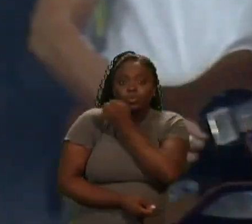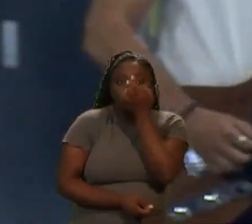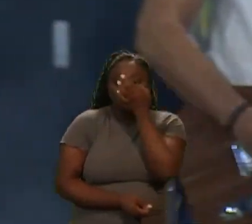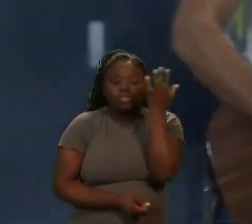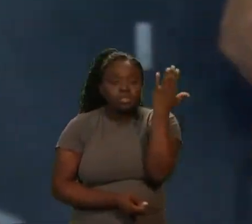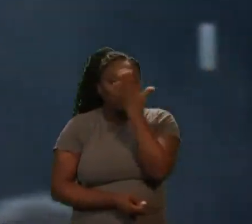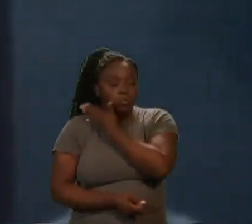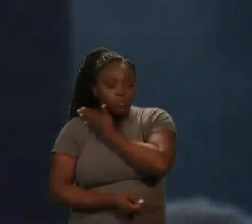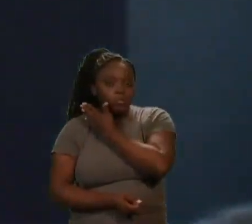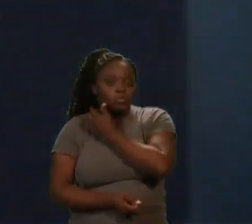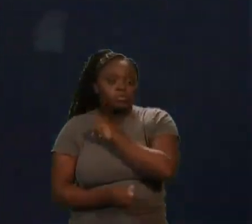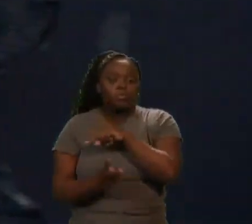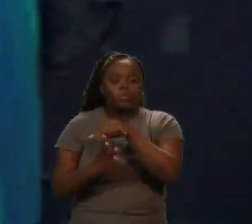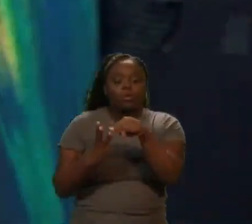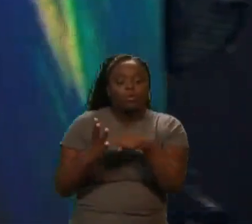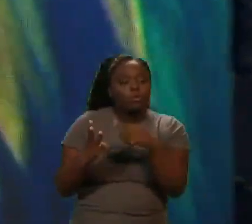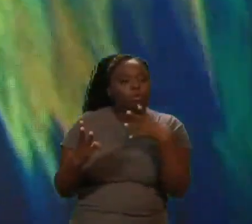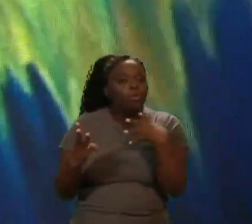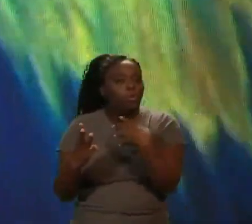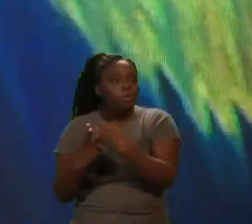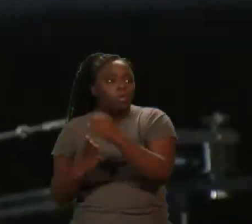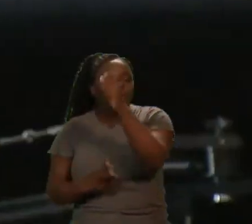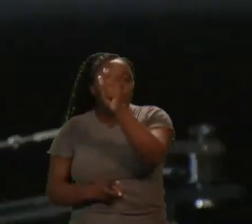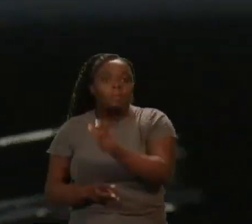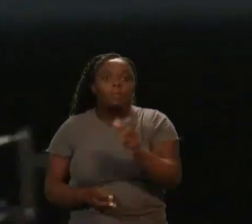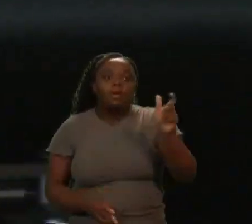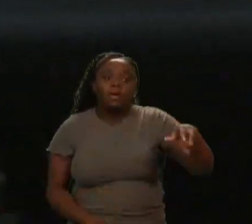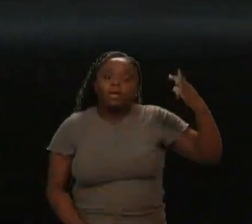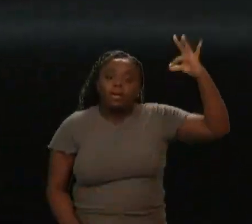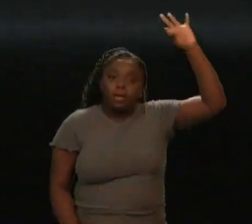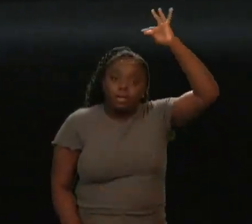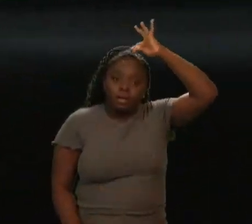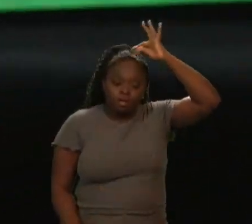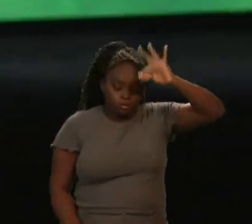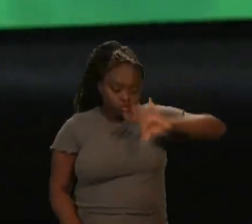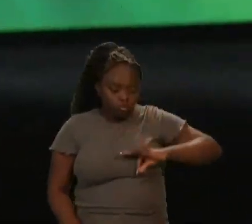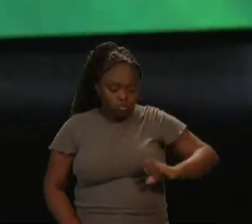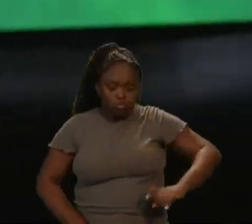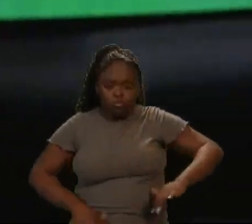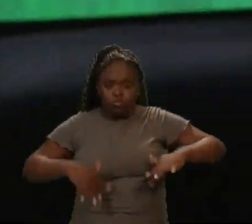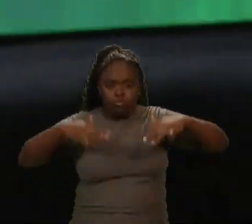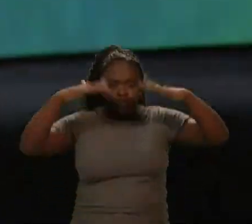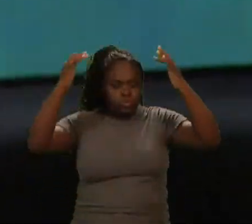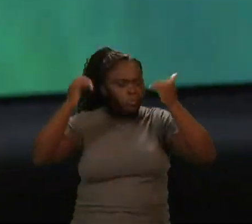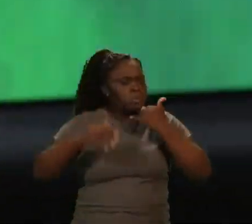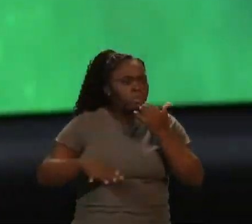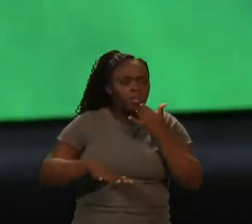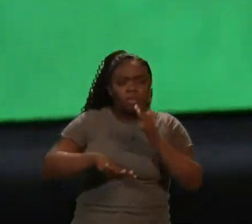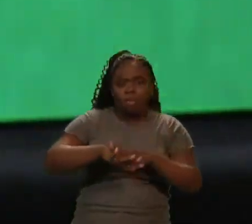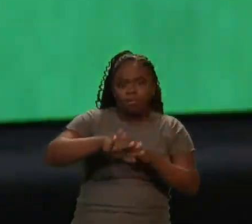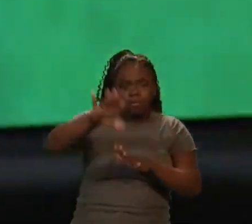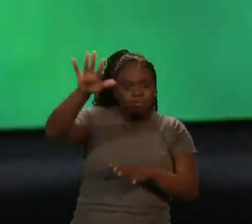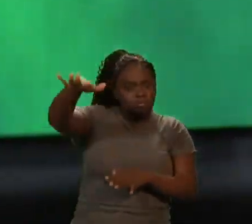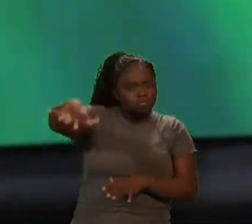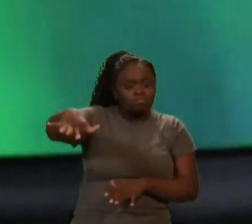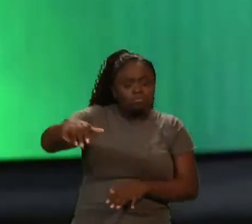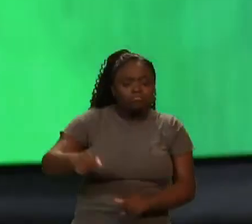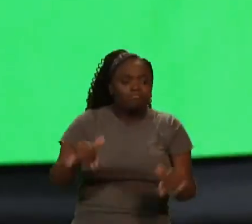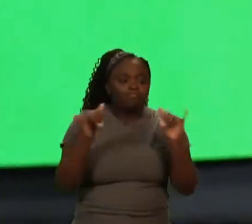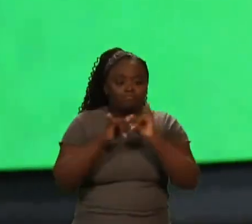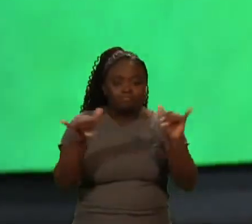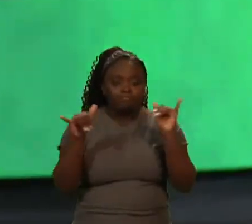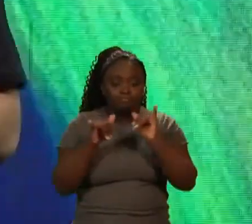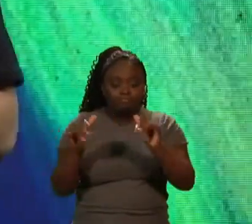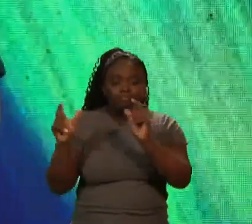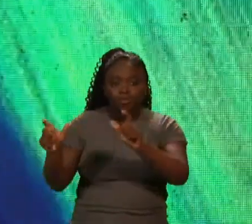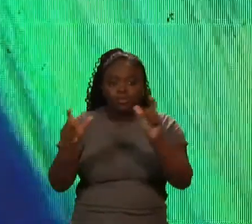temos recebido, de pessoas batizadas no Espírito sem ninguém pôr mão, eu declaro que aonde você passar, oh meu